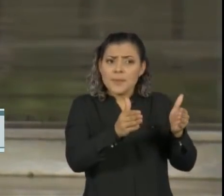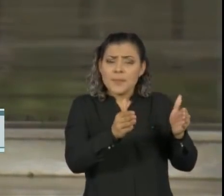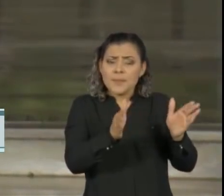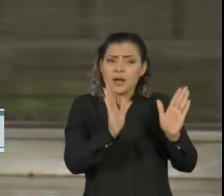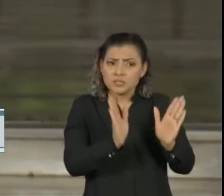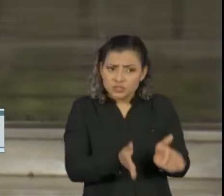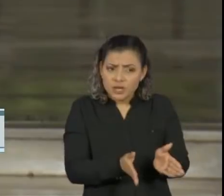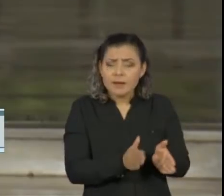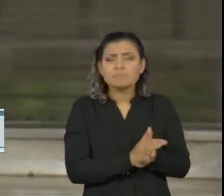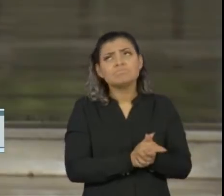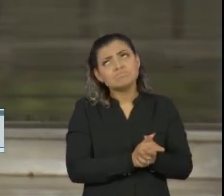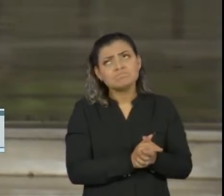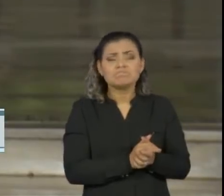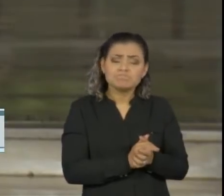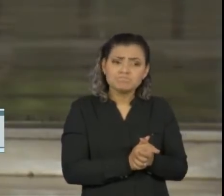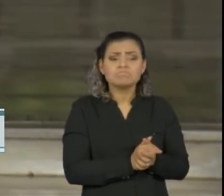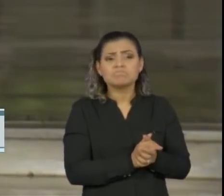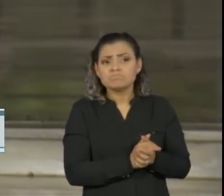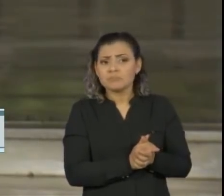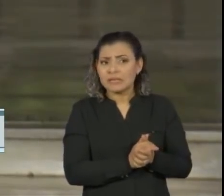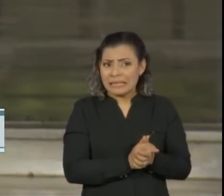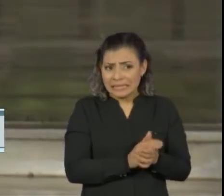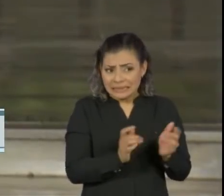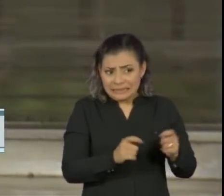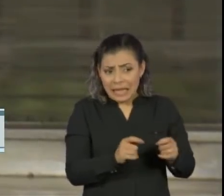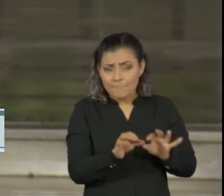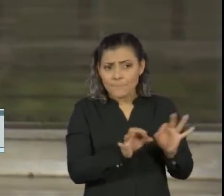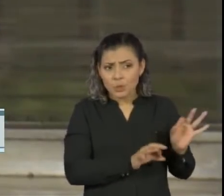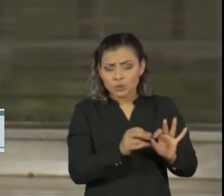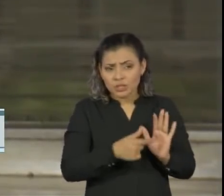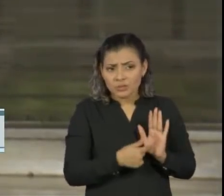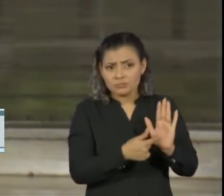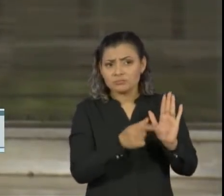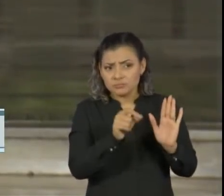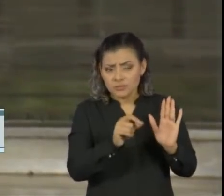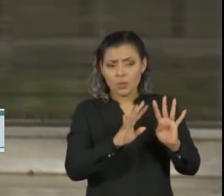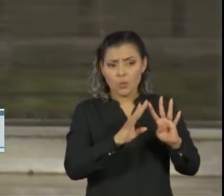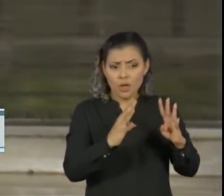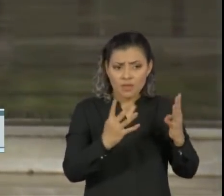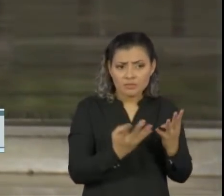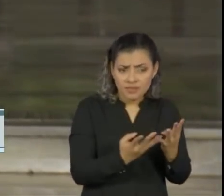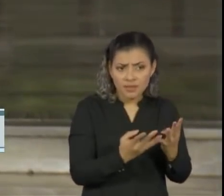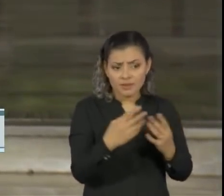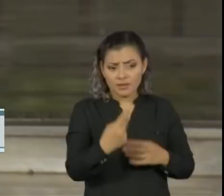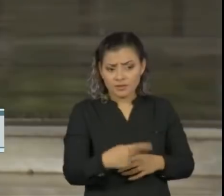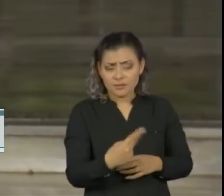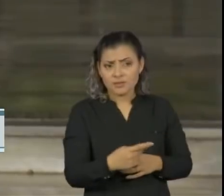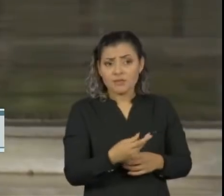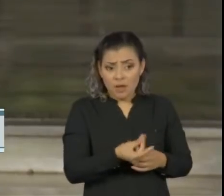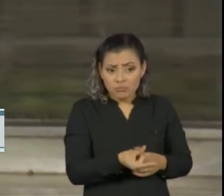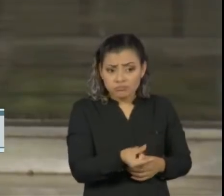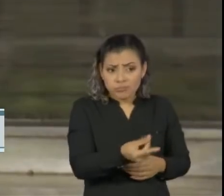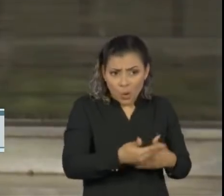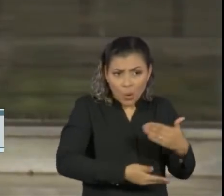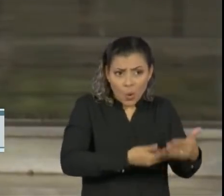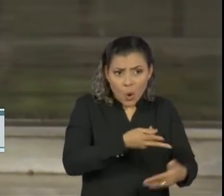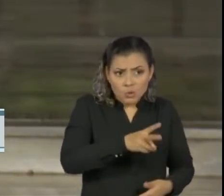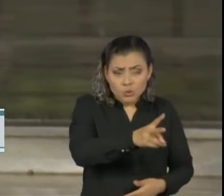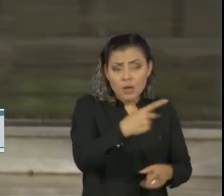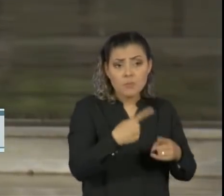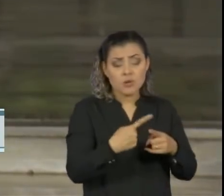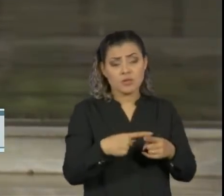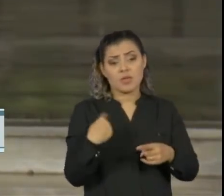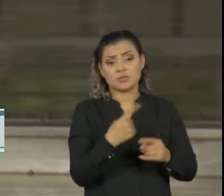economia faz com que esse plano faseado faz com que essa quarentena nossa dure um pouco mais pelo fato da gente não ter entrado